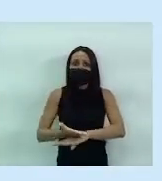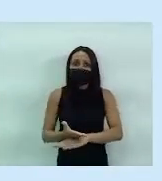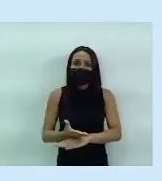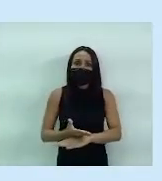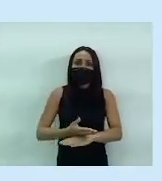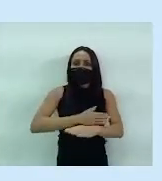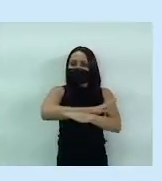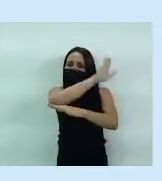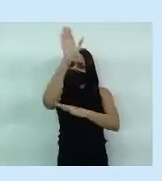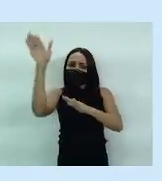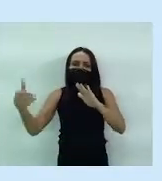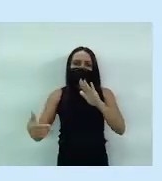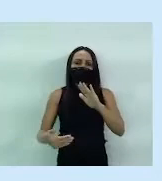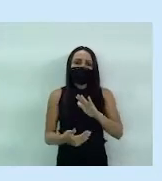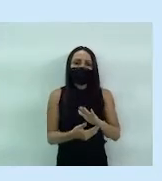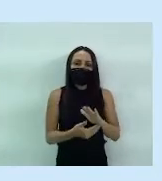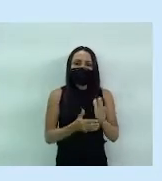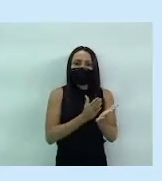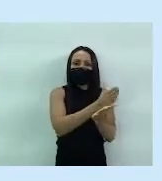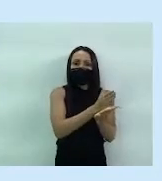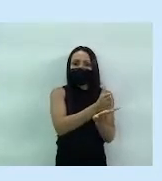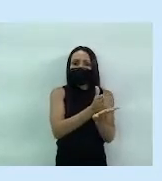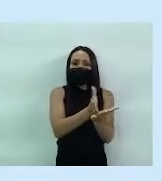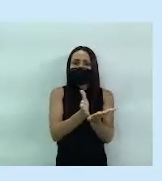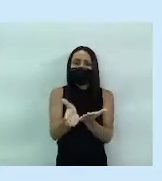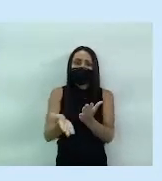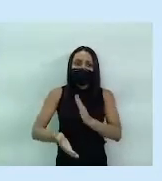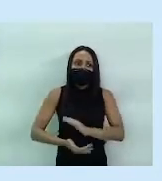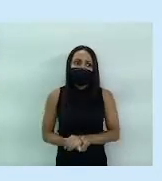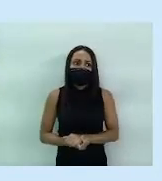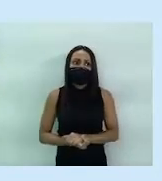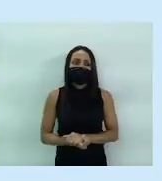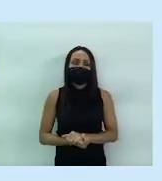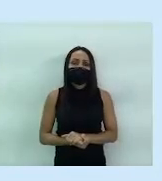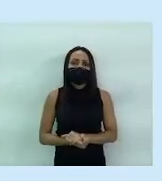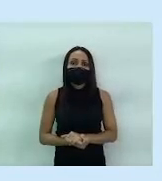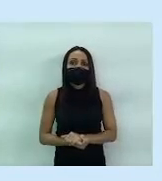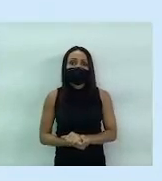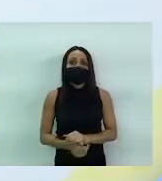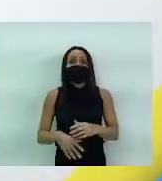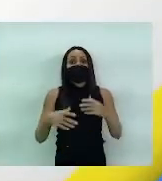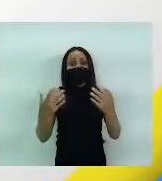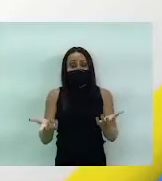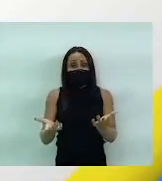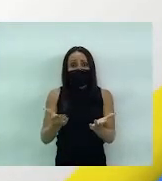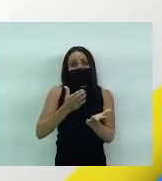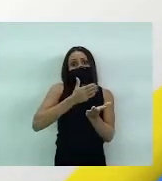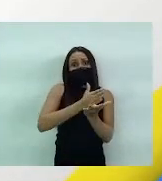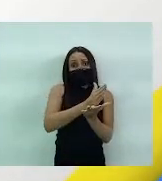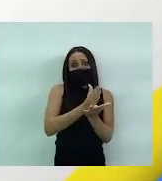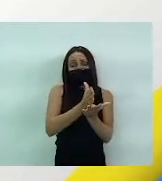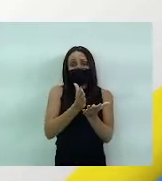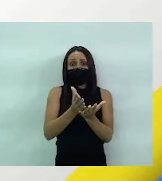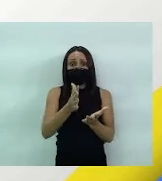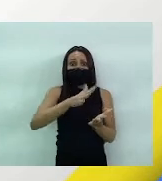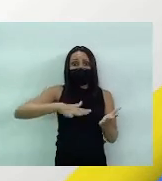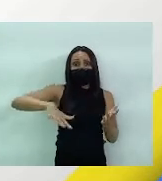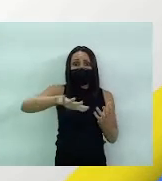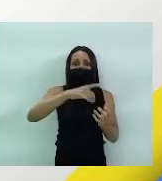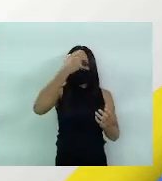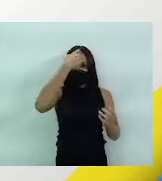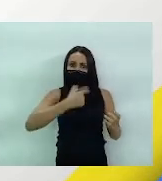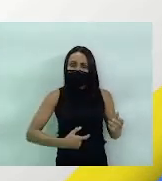né, dessas diferentes dimensões. Vamos voltar e vamos focar de novo. Dimensões que estão no campo